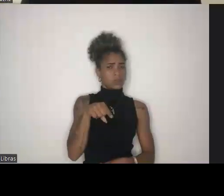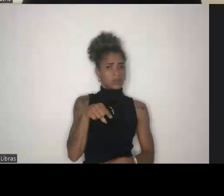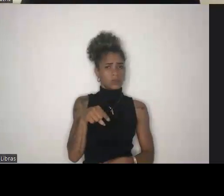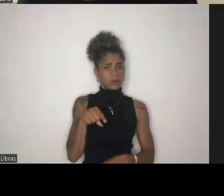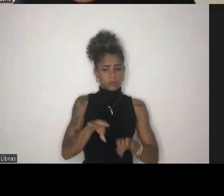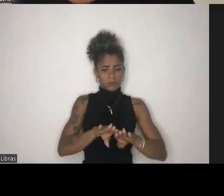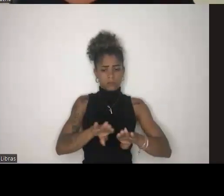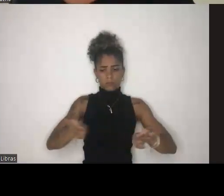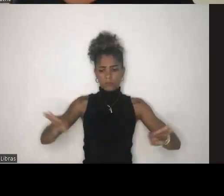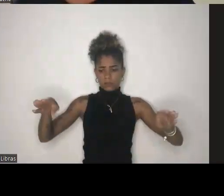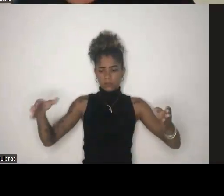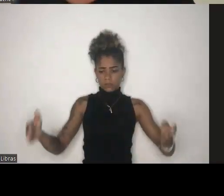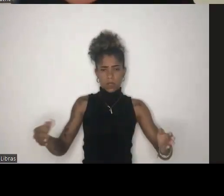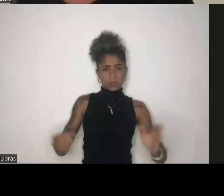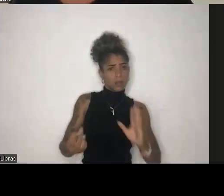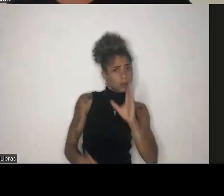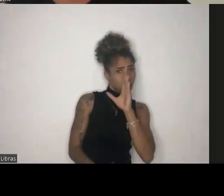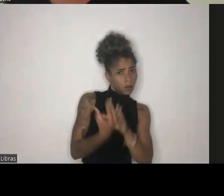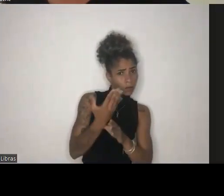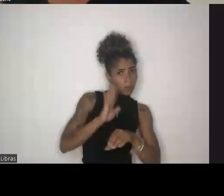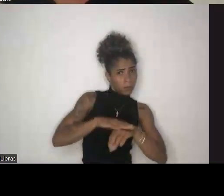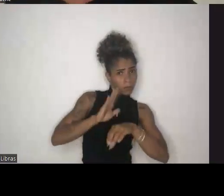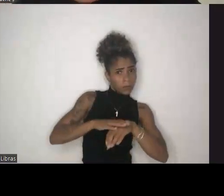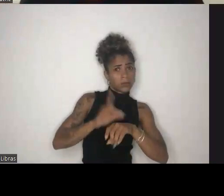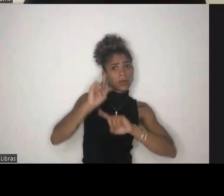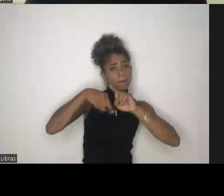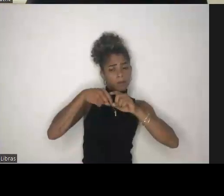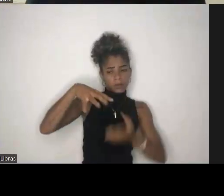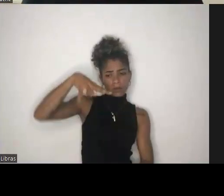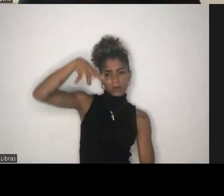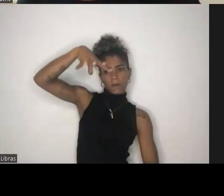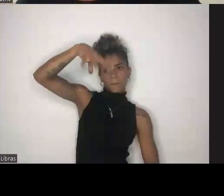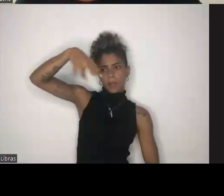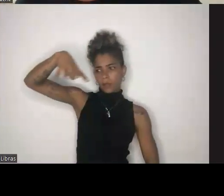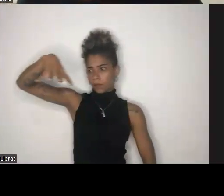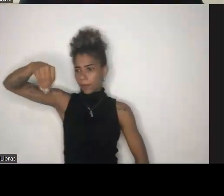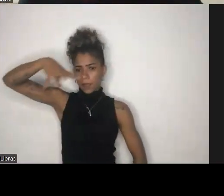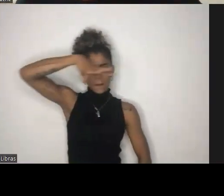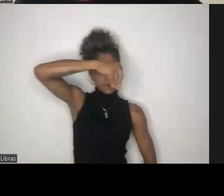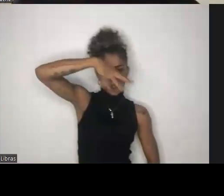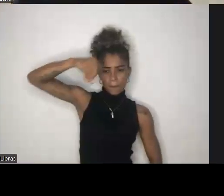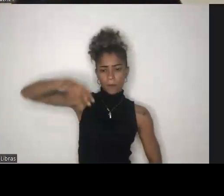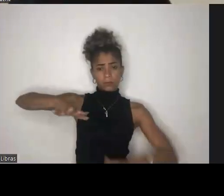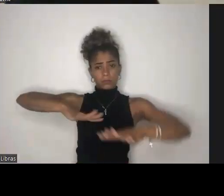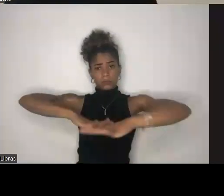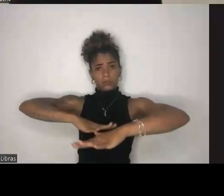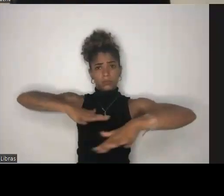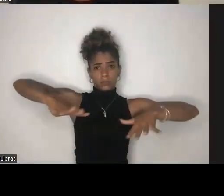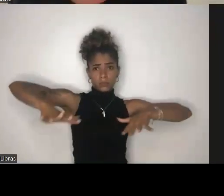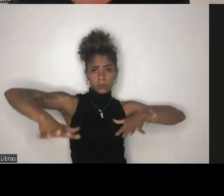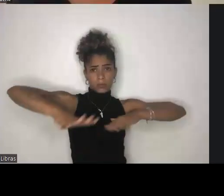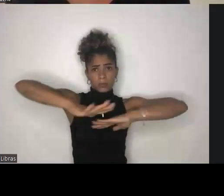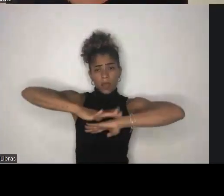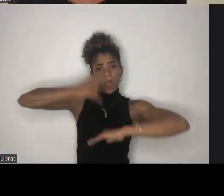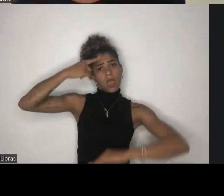depois eu digitalizei ela que tem todos os mapas de de relevo aonde a partir daí